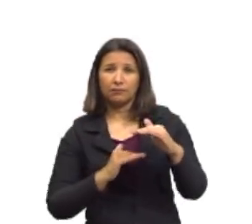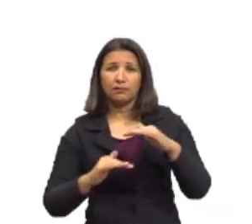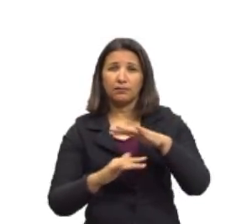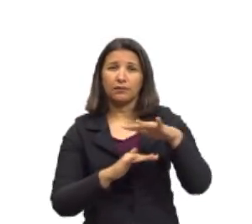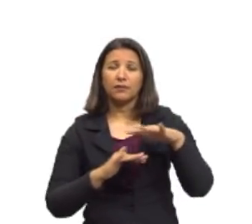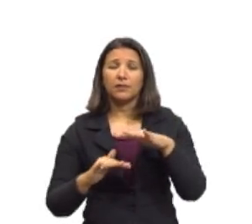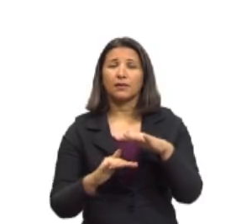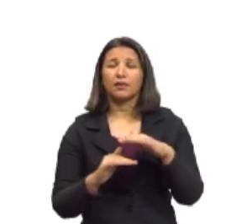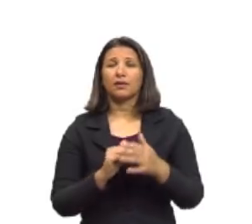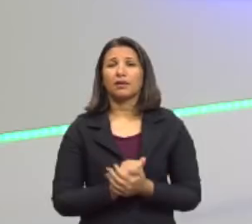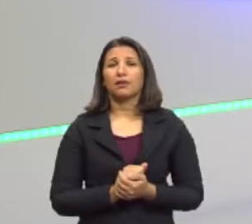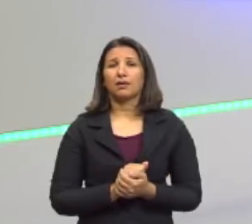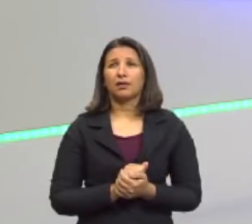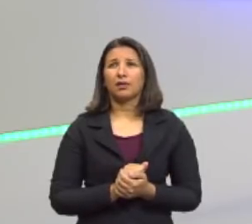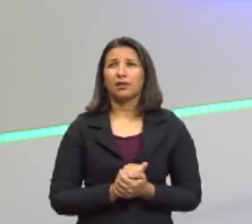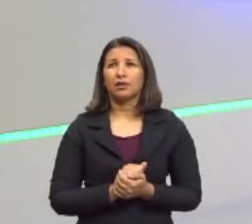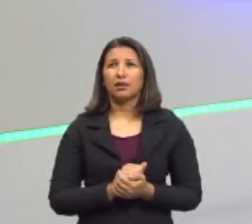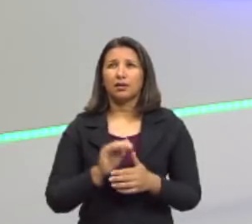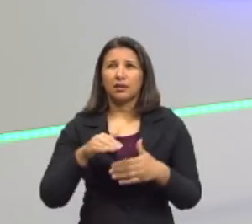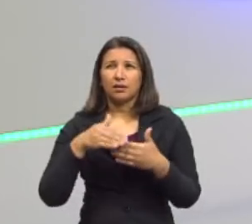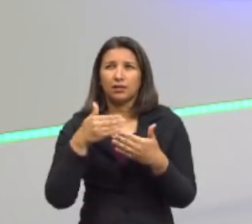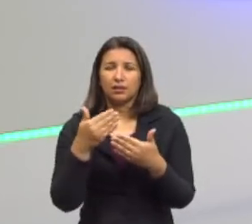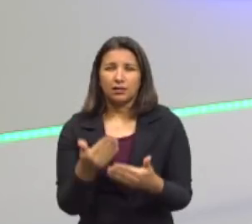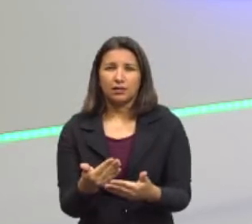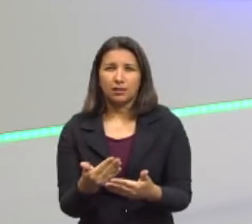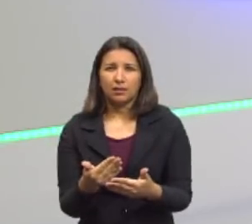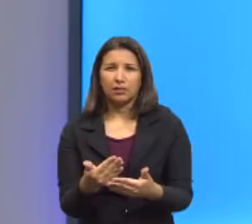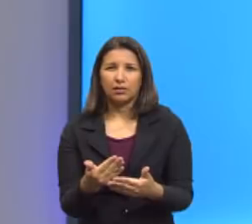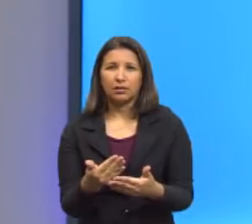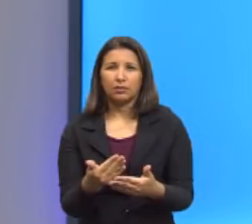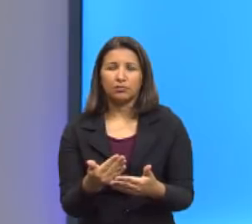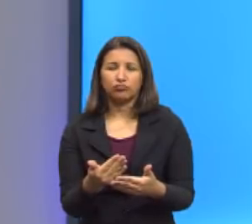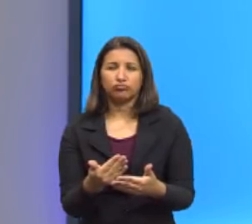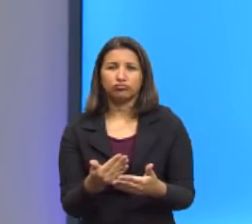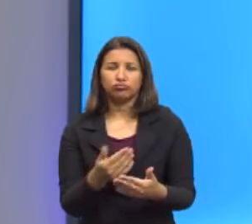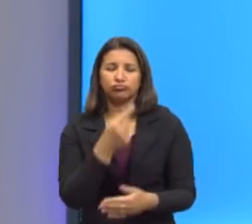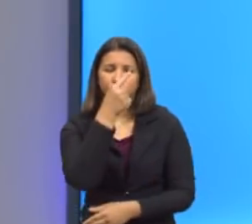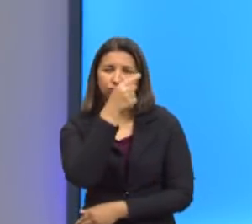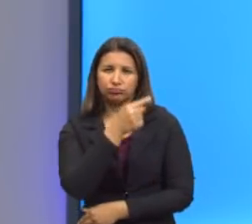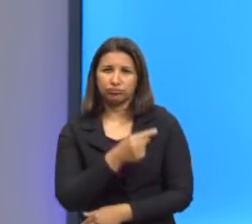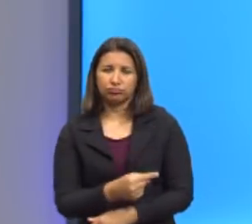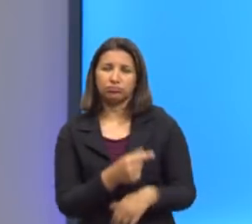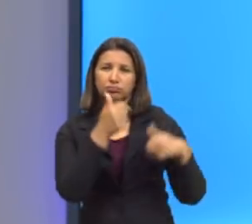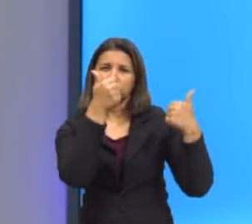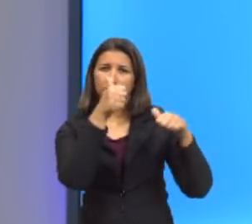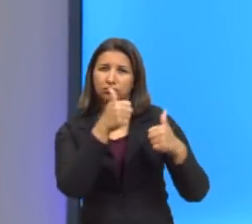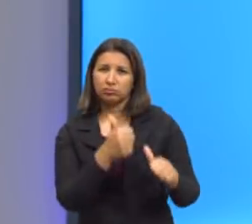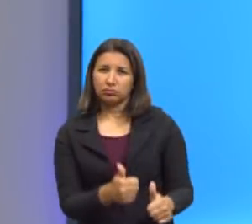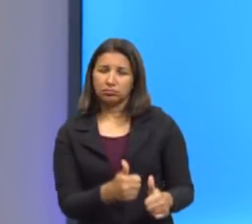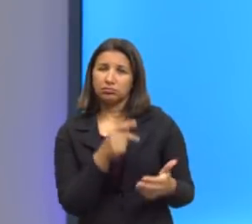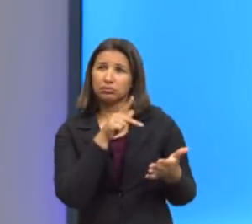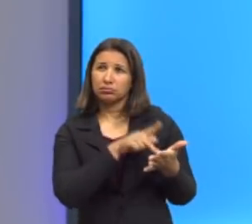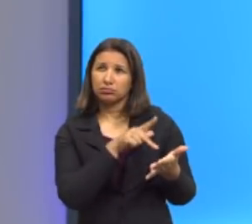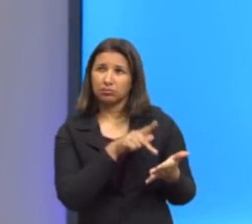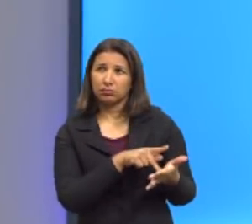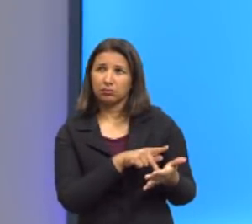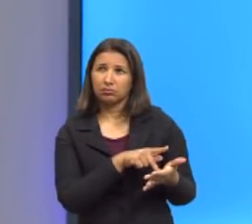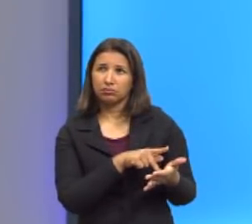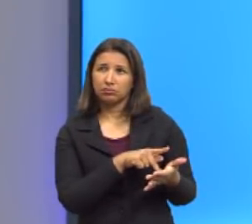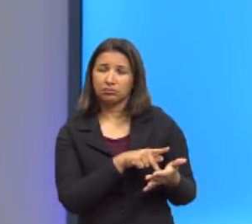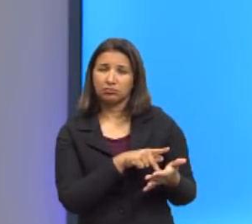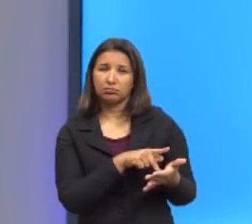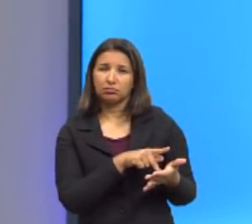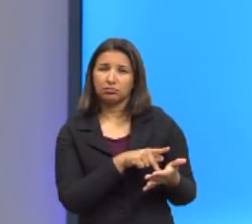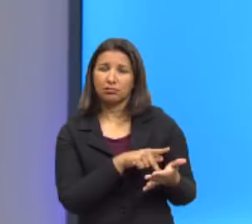projetada, certo? Então, aqui, uma imagem real, certo?